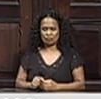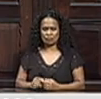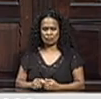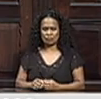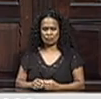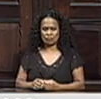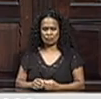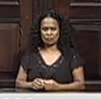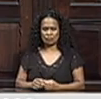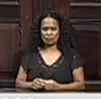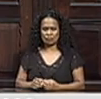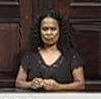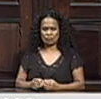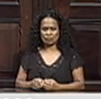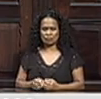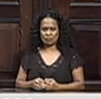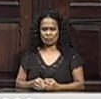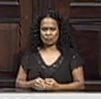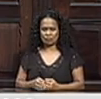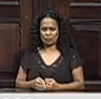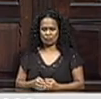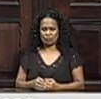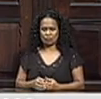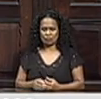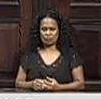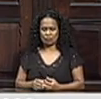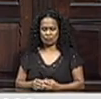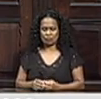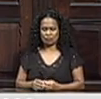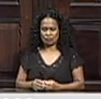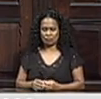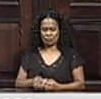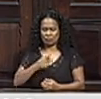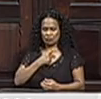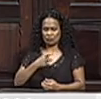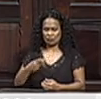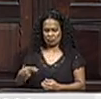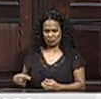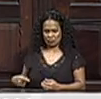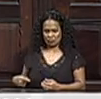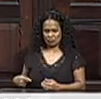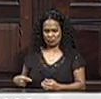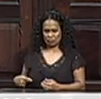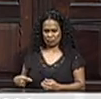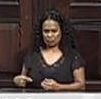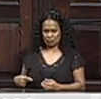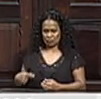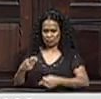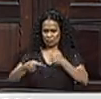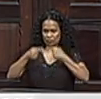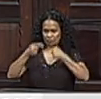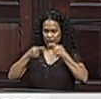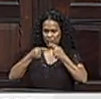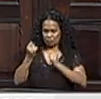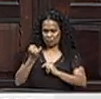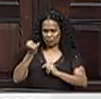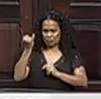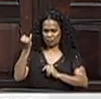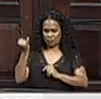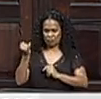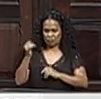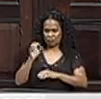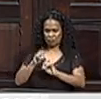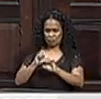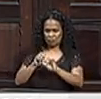Senhor presidente, Um debate importante para a Comissão de Educação sobre a situação